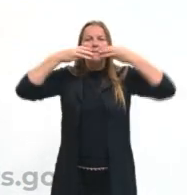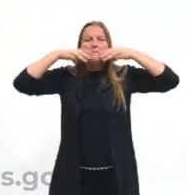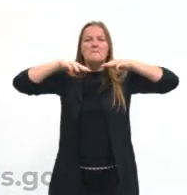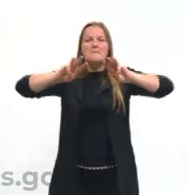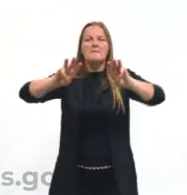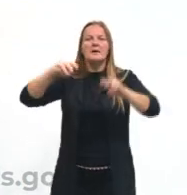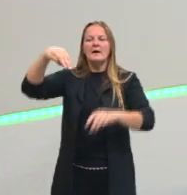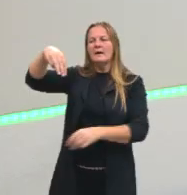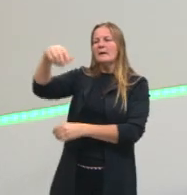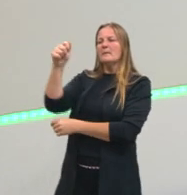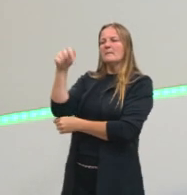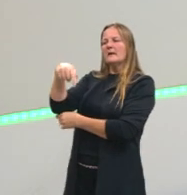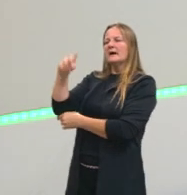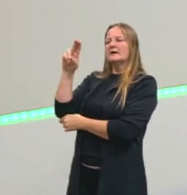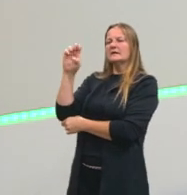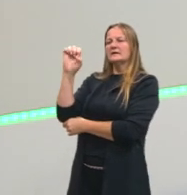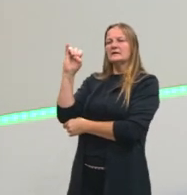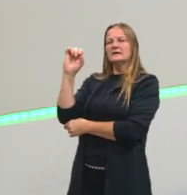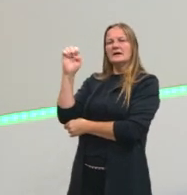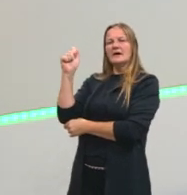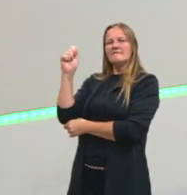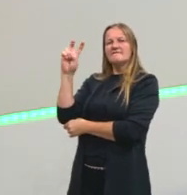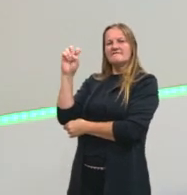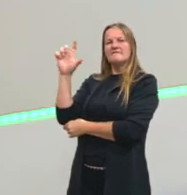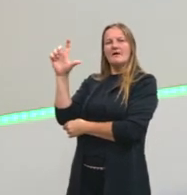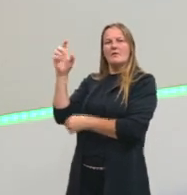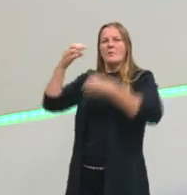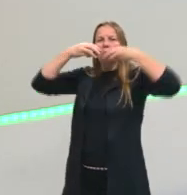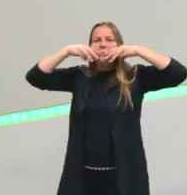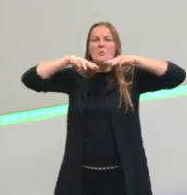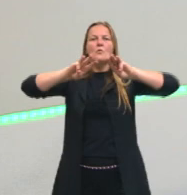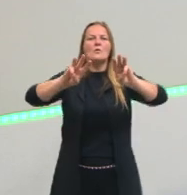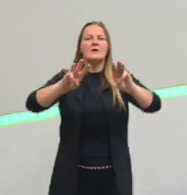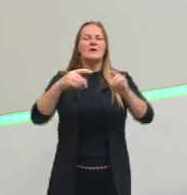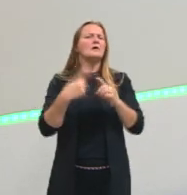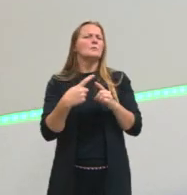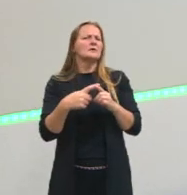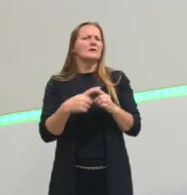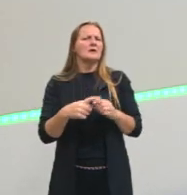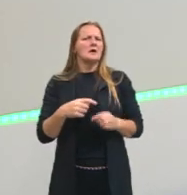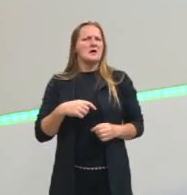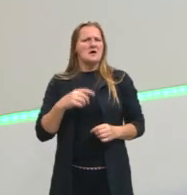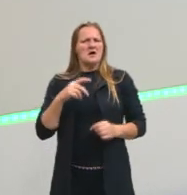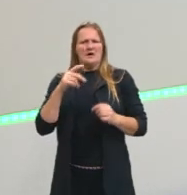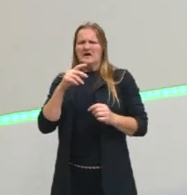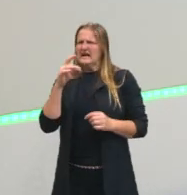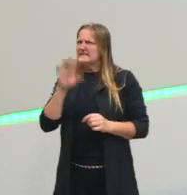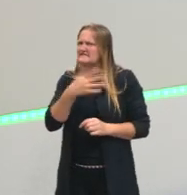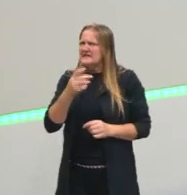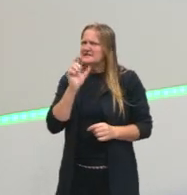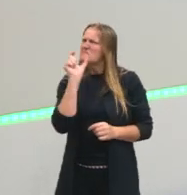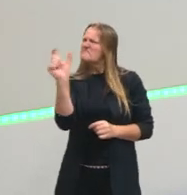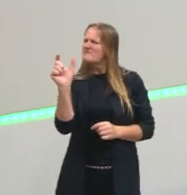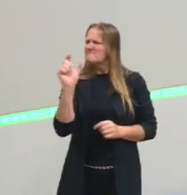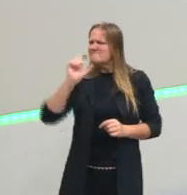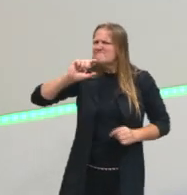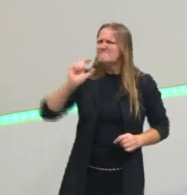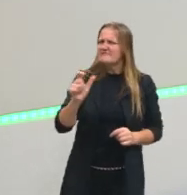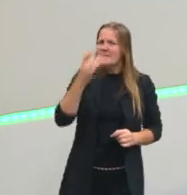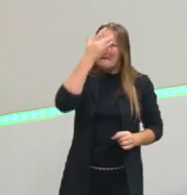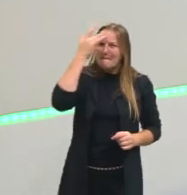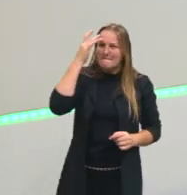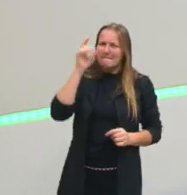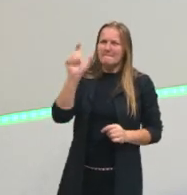na caverna importantes da marca véia profunda Maquiavel né Pensa noção do a pessoa maquiavélica é ruim não o